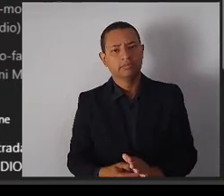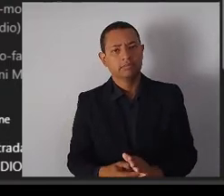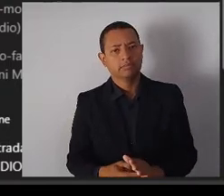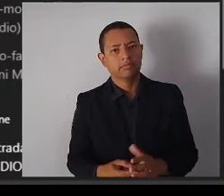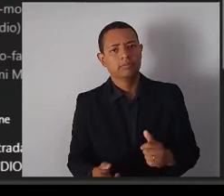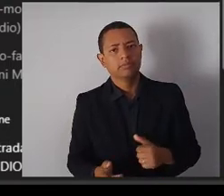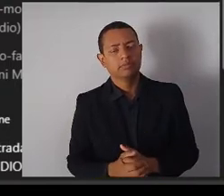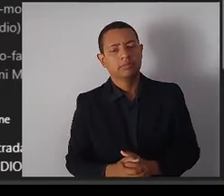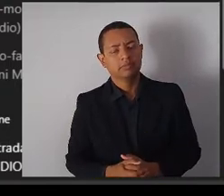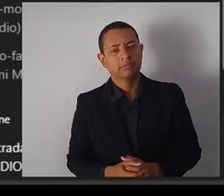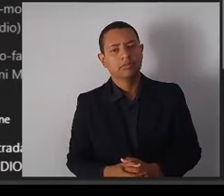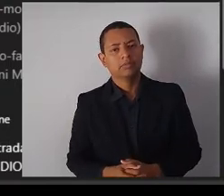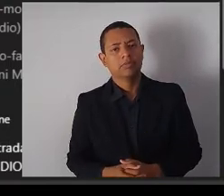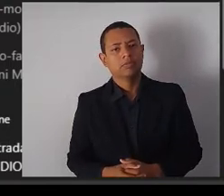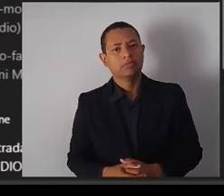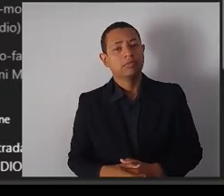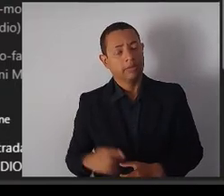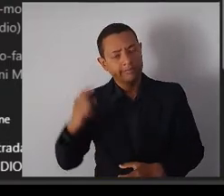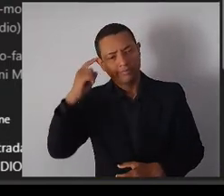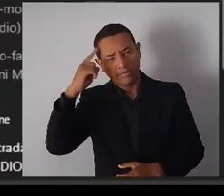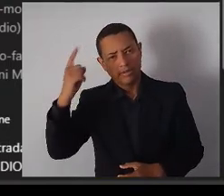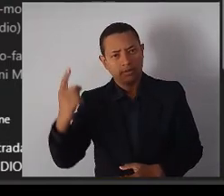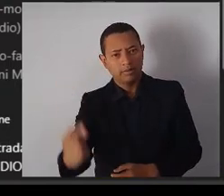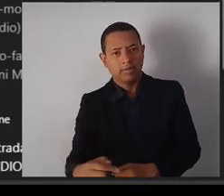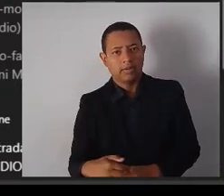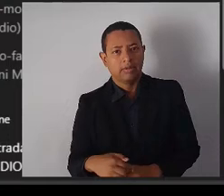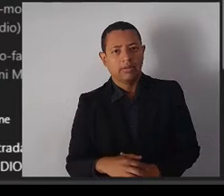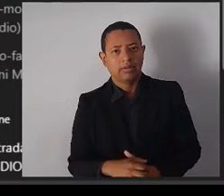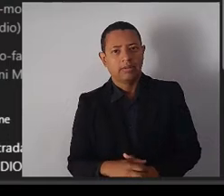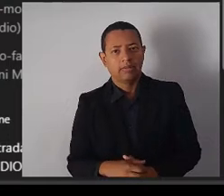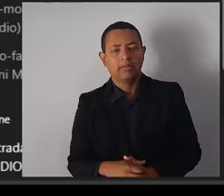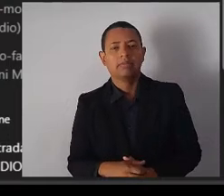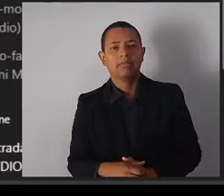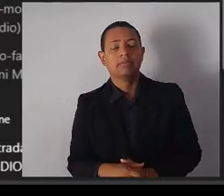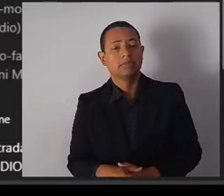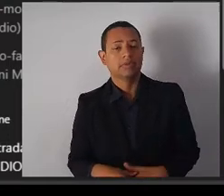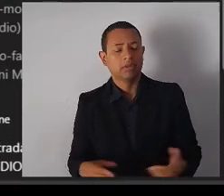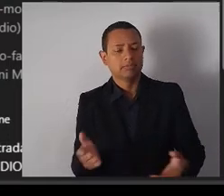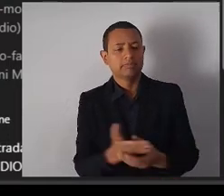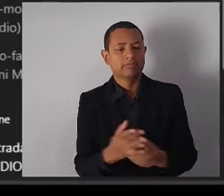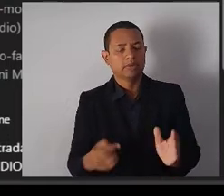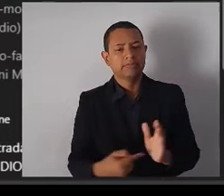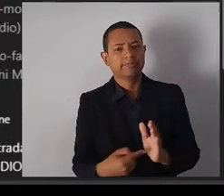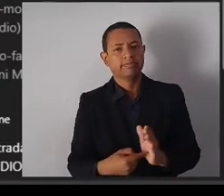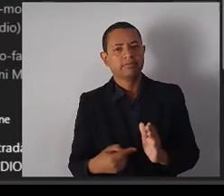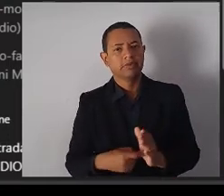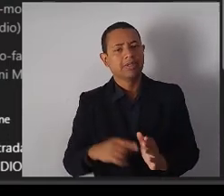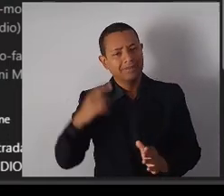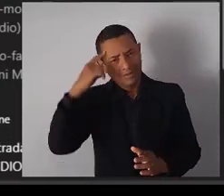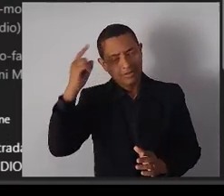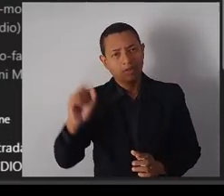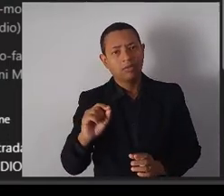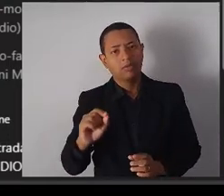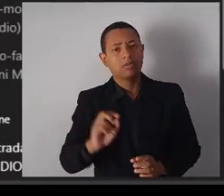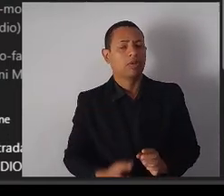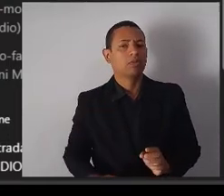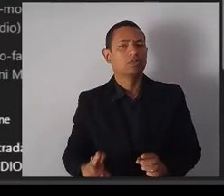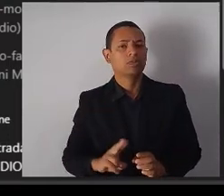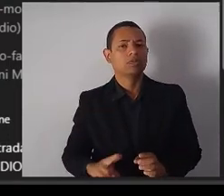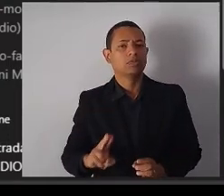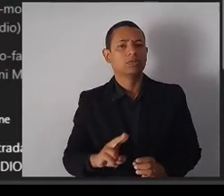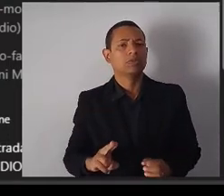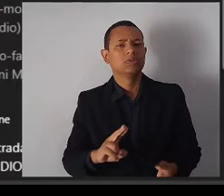dos requisitos, uma das ideias que norteiam aí o processo. E a outra ideia é a utilidade.